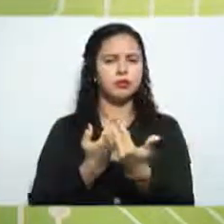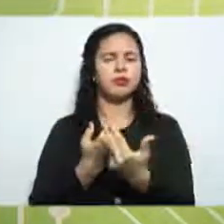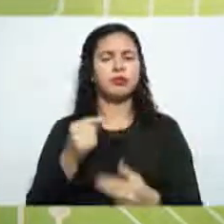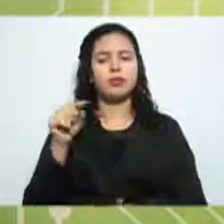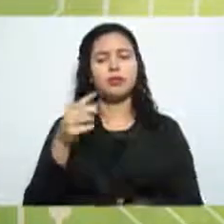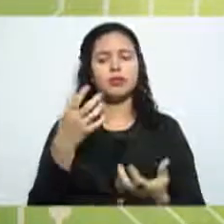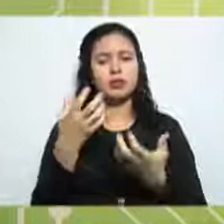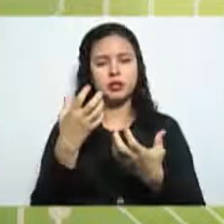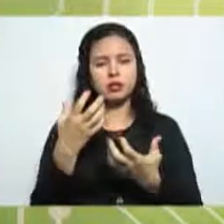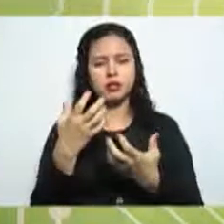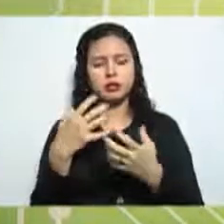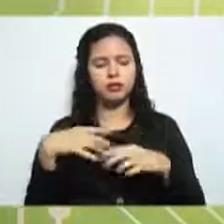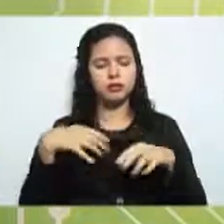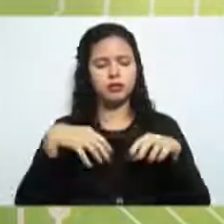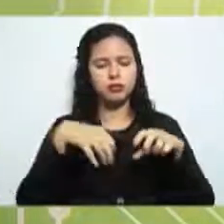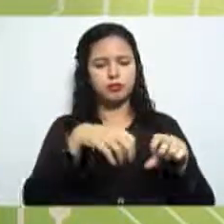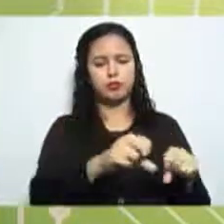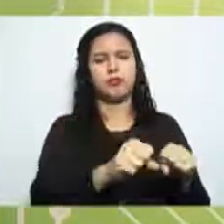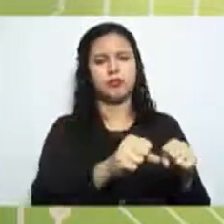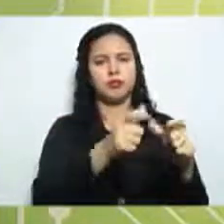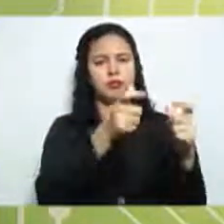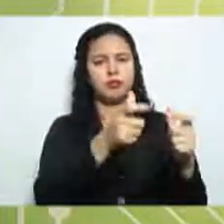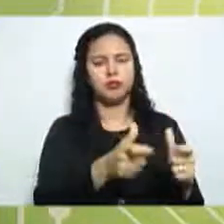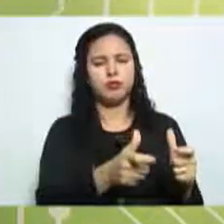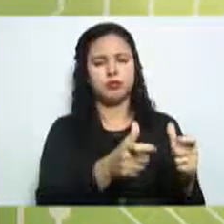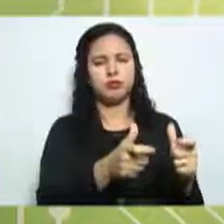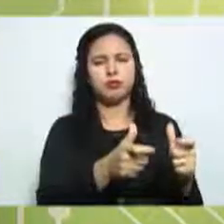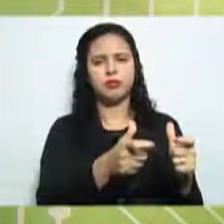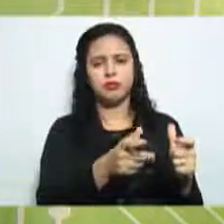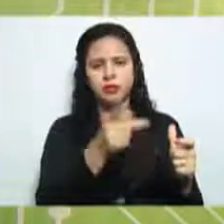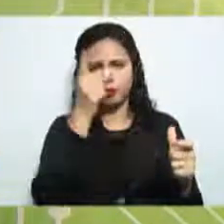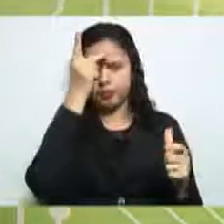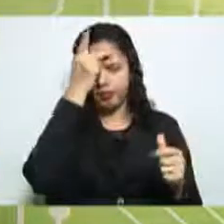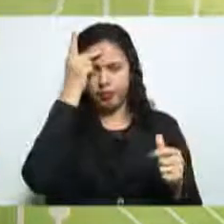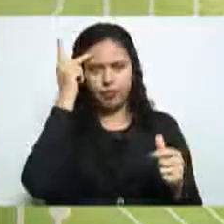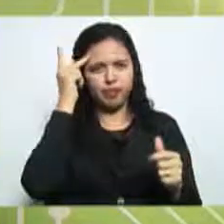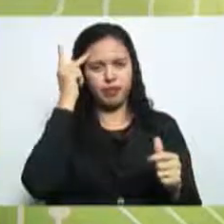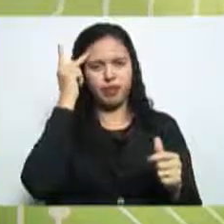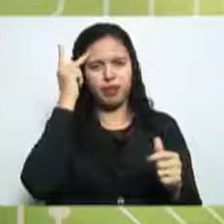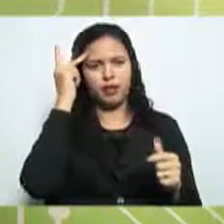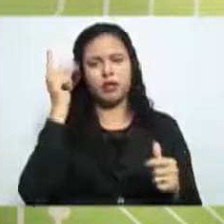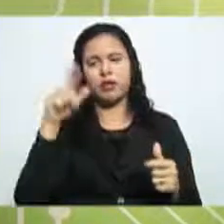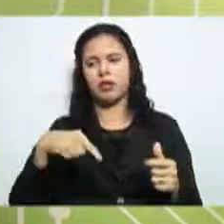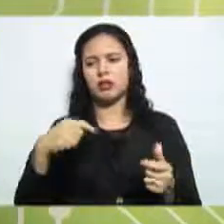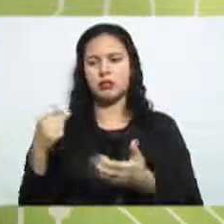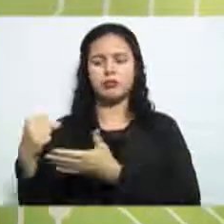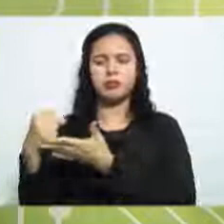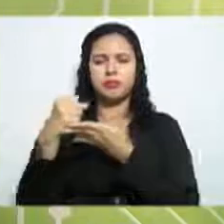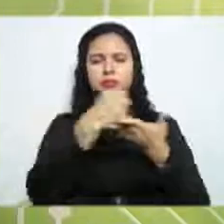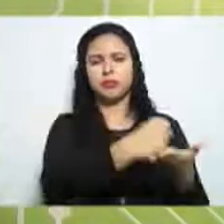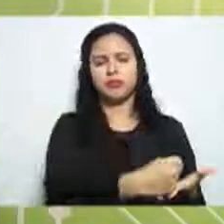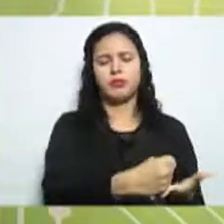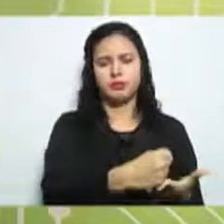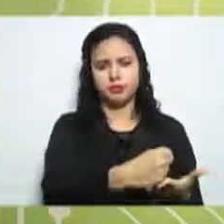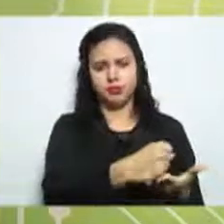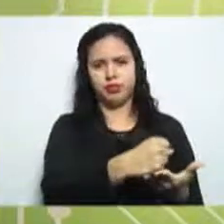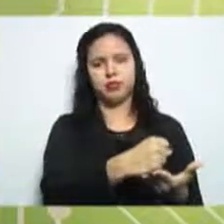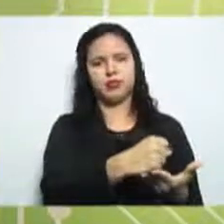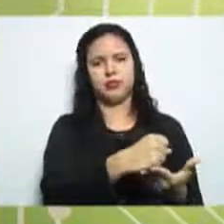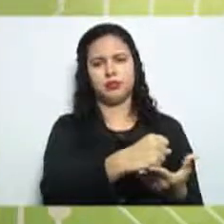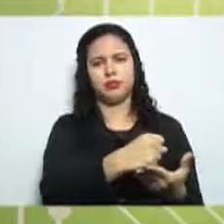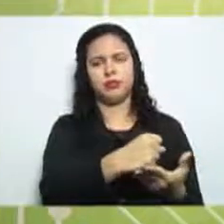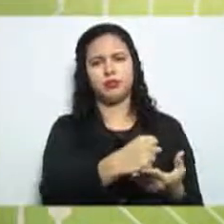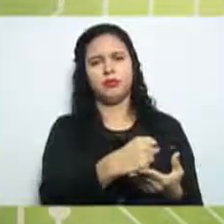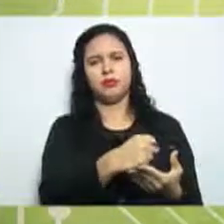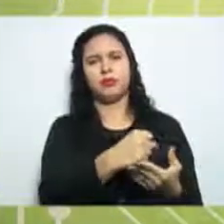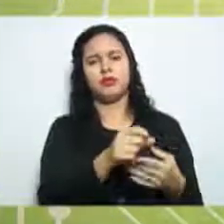desocupada, você pode dar acesso a essa região, por exemplo, por meio de trazer o seu imigrante para lá, foi o que foi feito aqui para